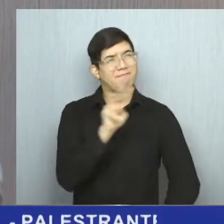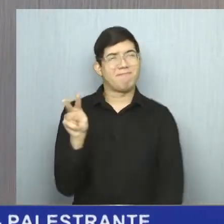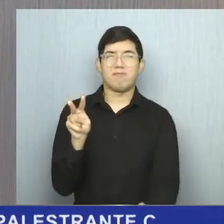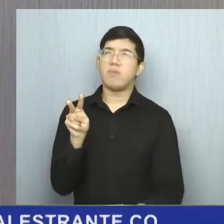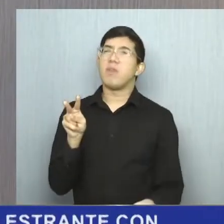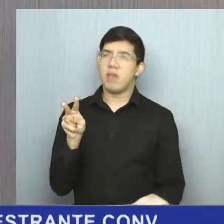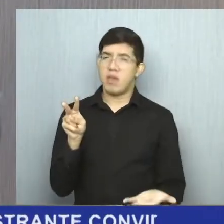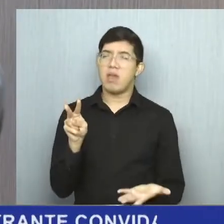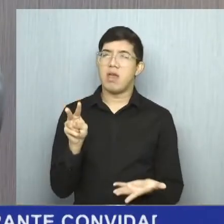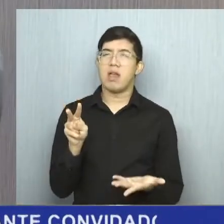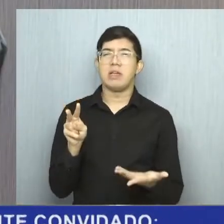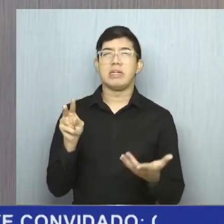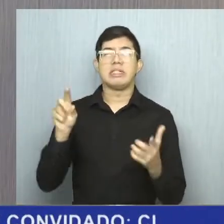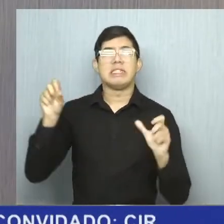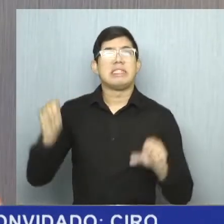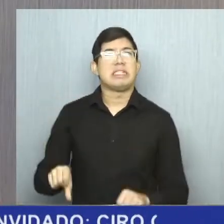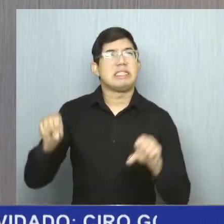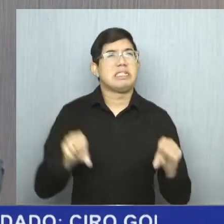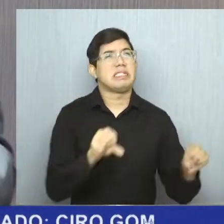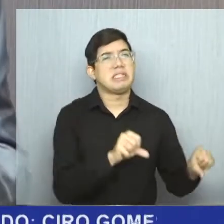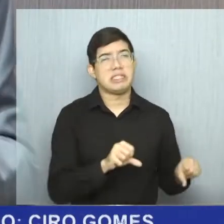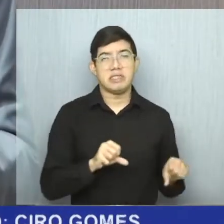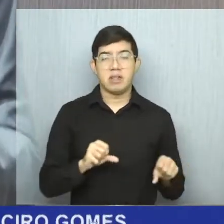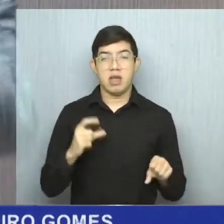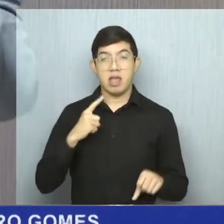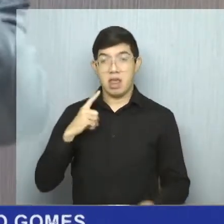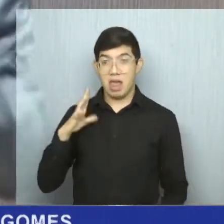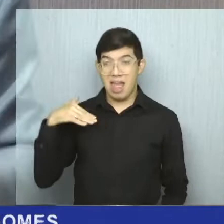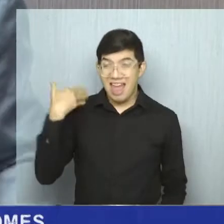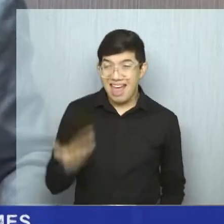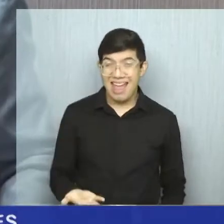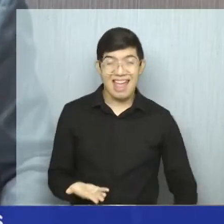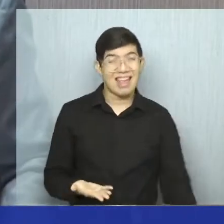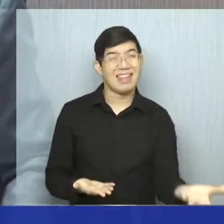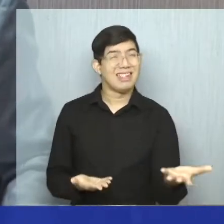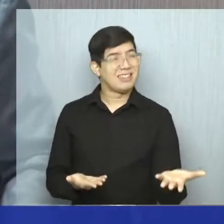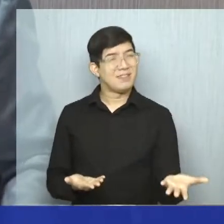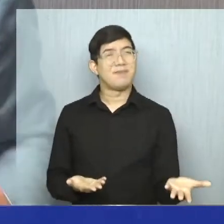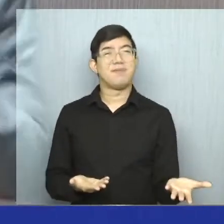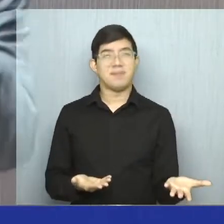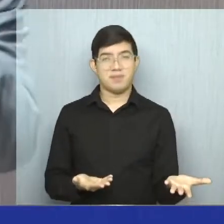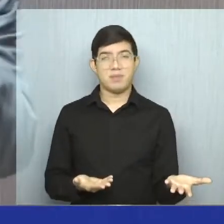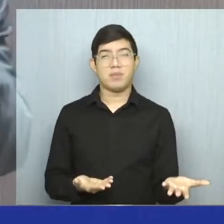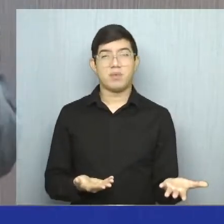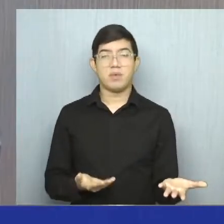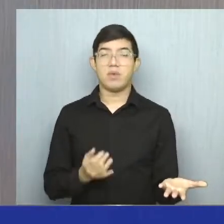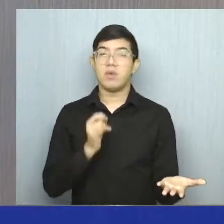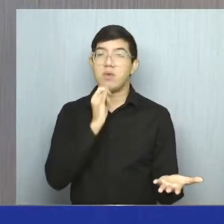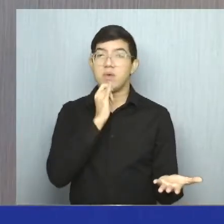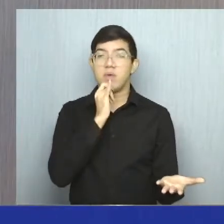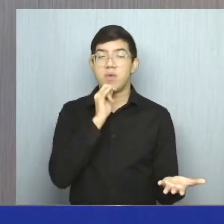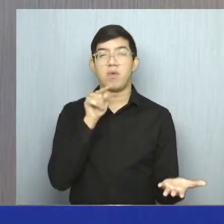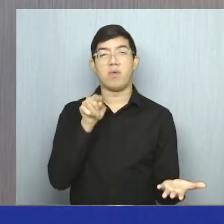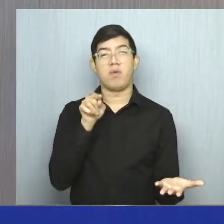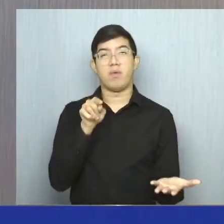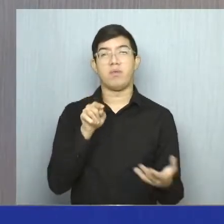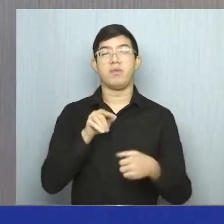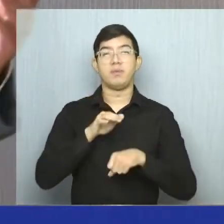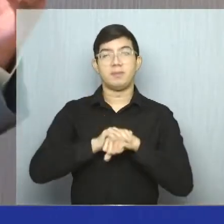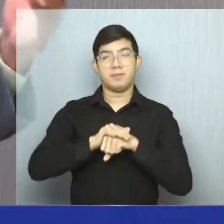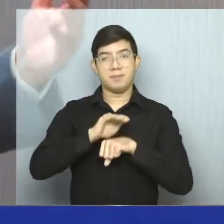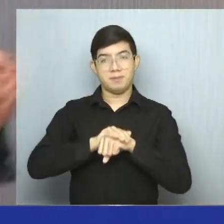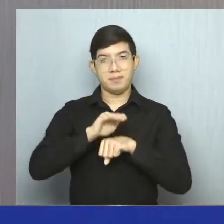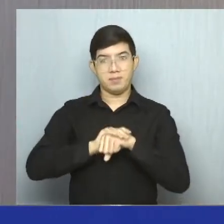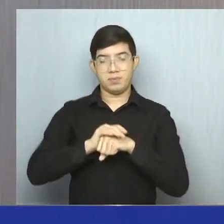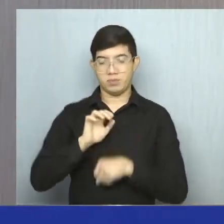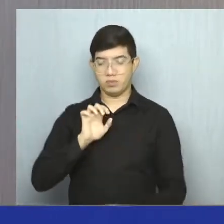talvez ideário esteja mais radicalmente novo e vivo como jamais esteve. Deixe que eu lhes diga, o papel de uma